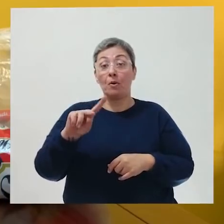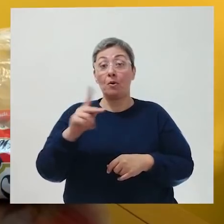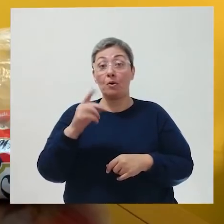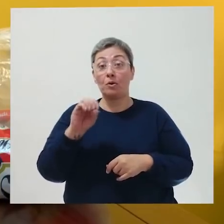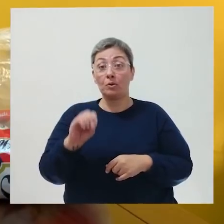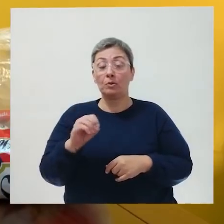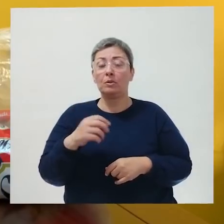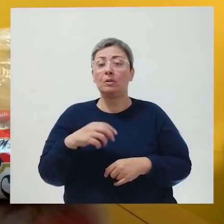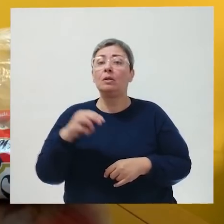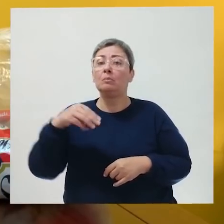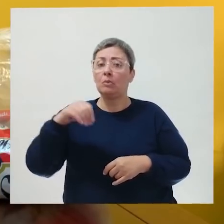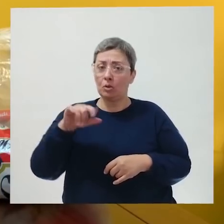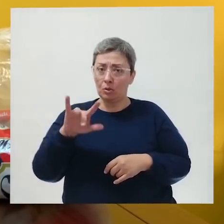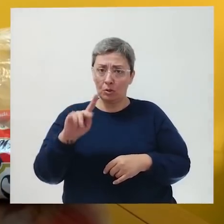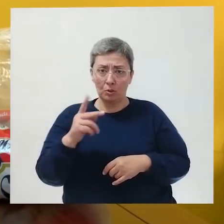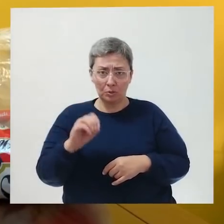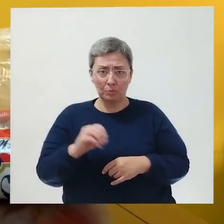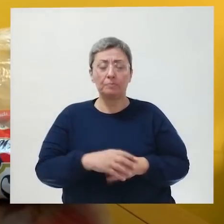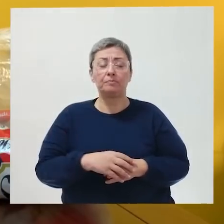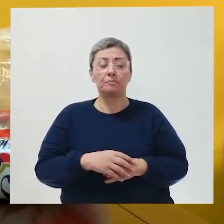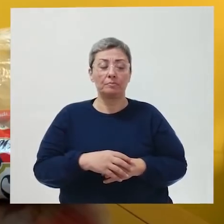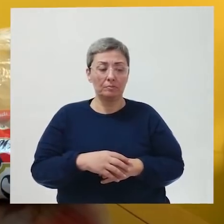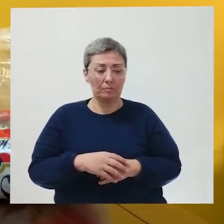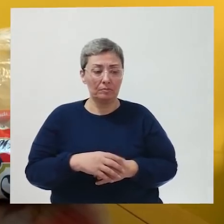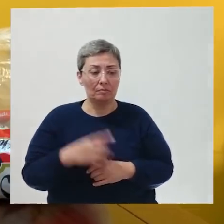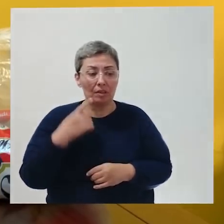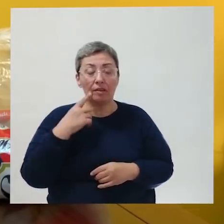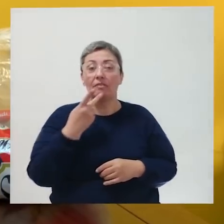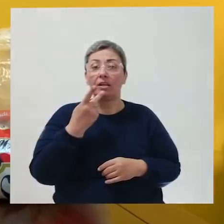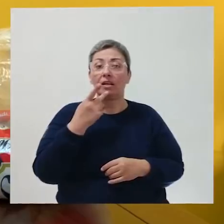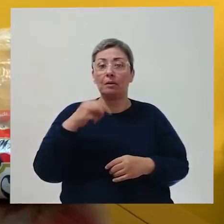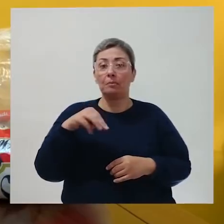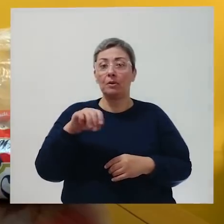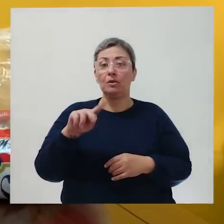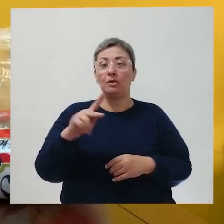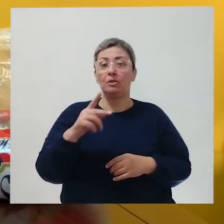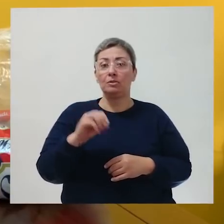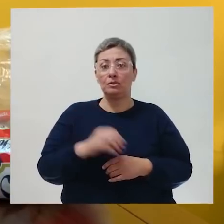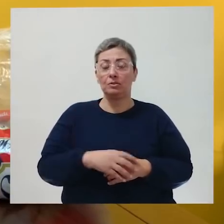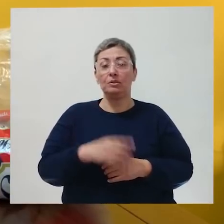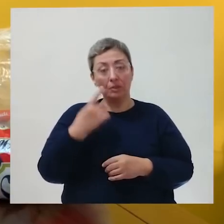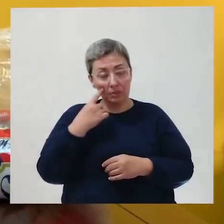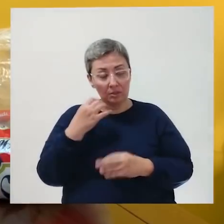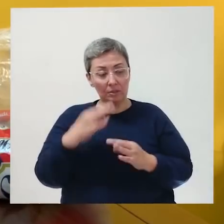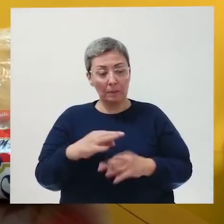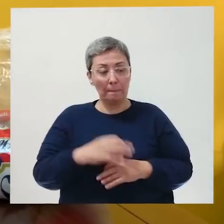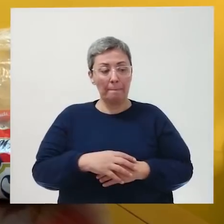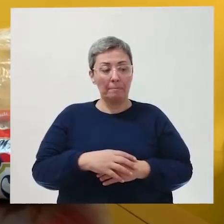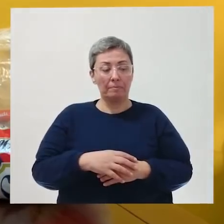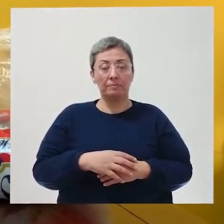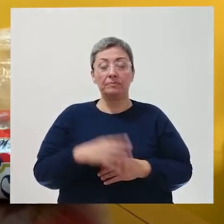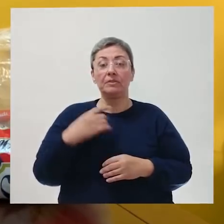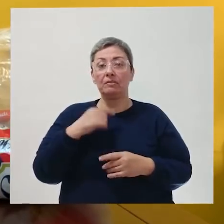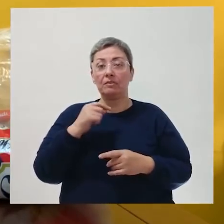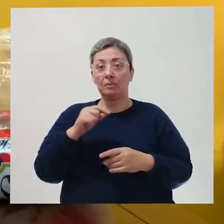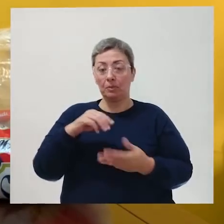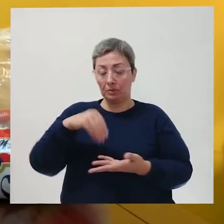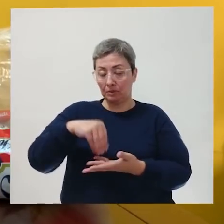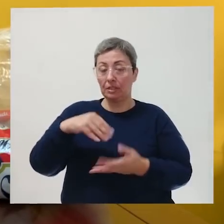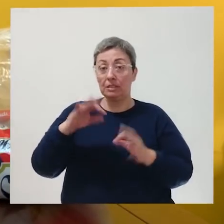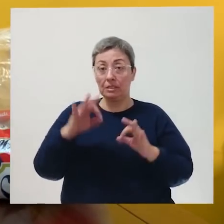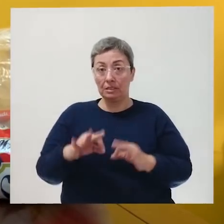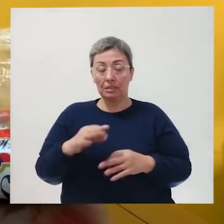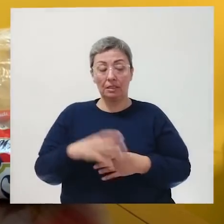molho. Isso, molho. Fala, molho. Isso, vamos colocar em pezinho,